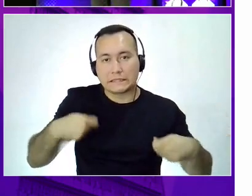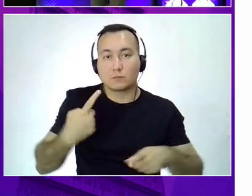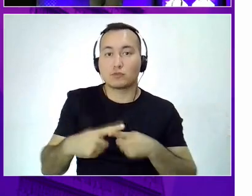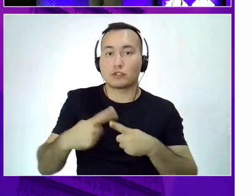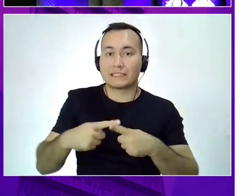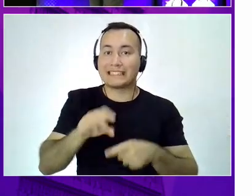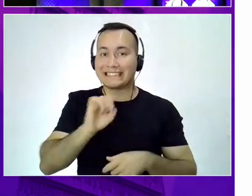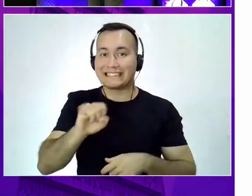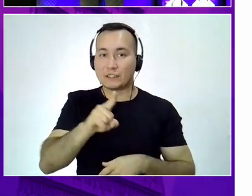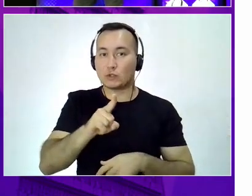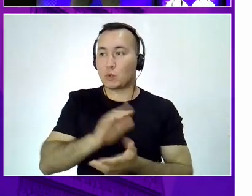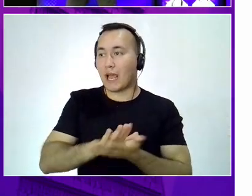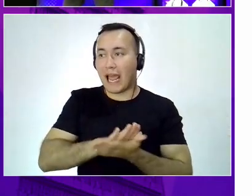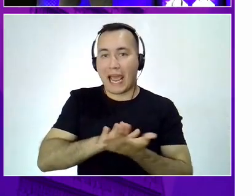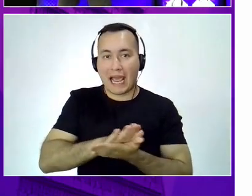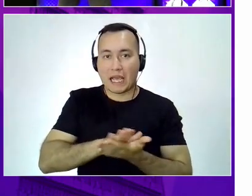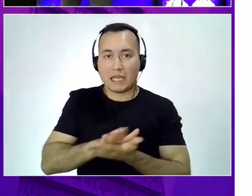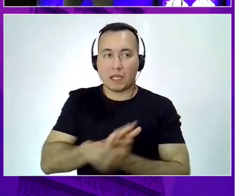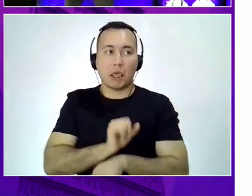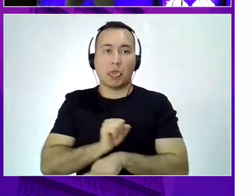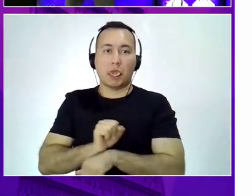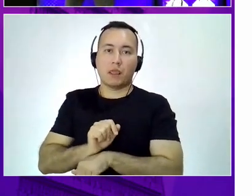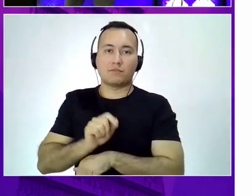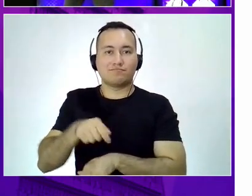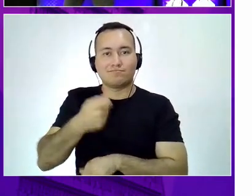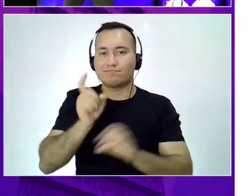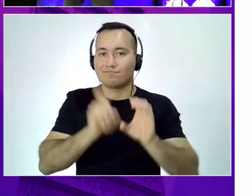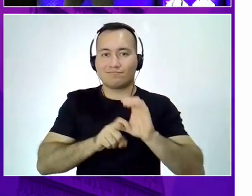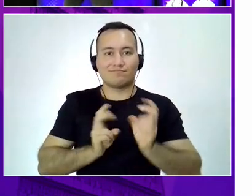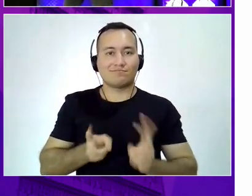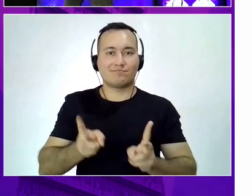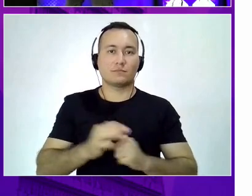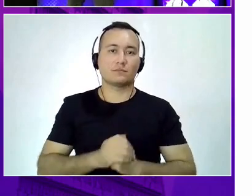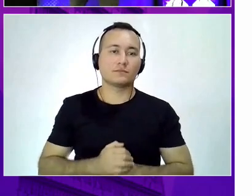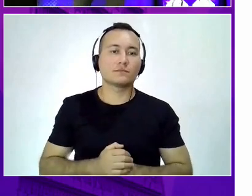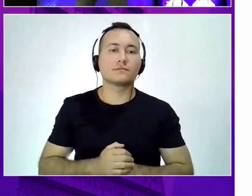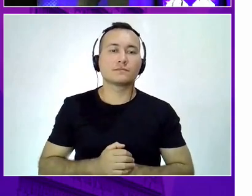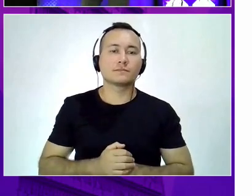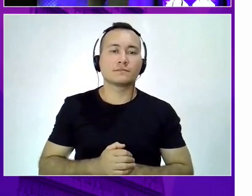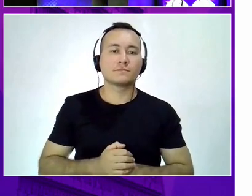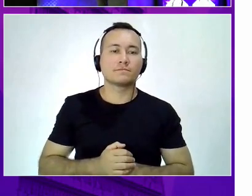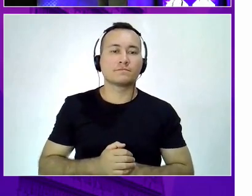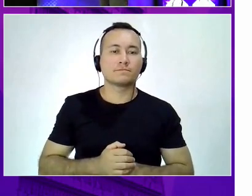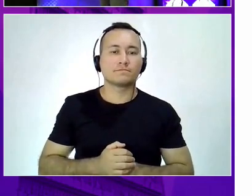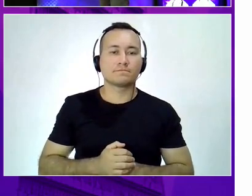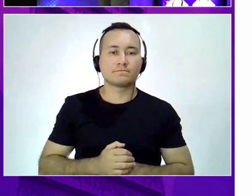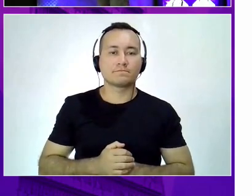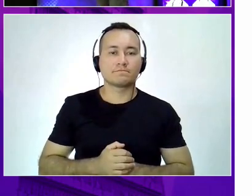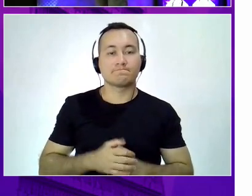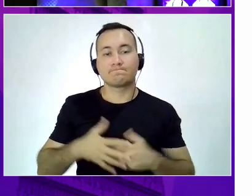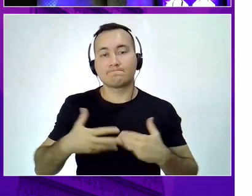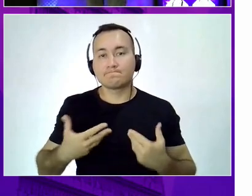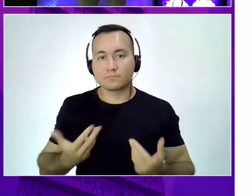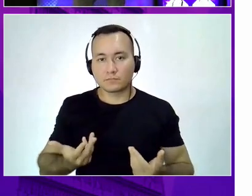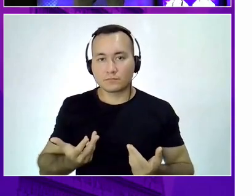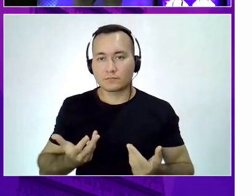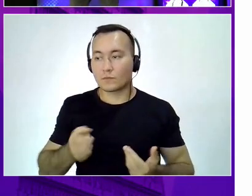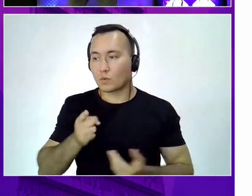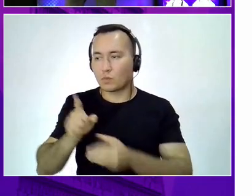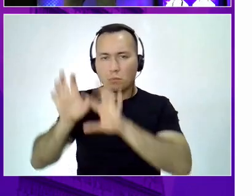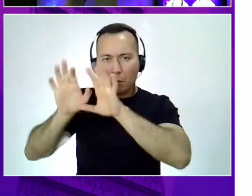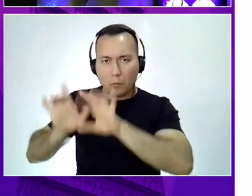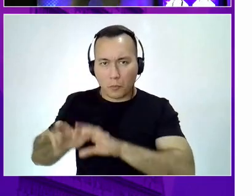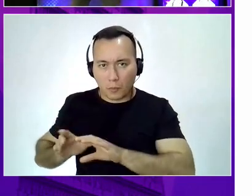pronto. Tá, mas posso botar em produção? Cara, acho que pode. Tá, mas tu garante? Vamos lá, vamos ver.